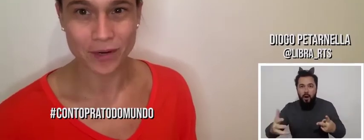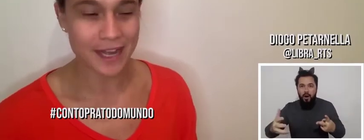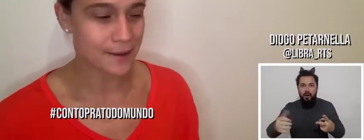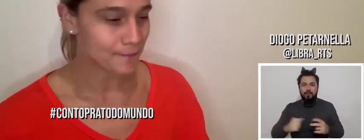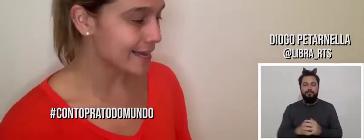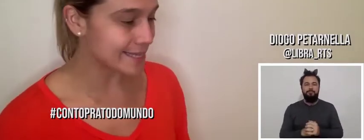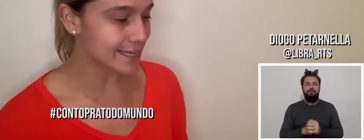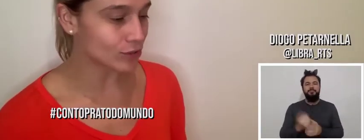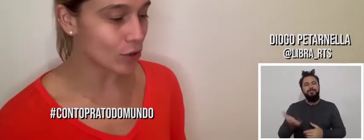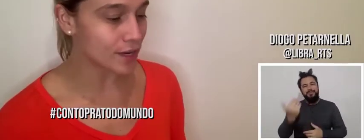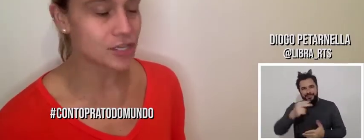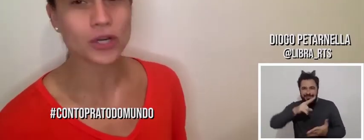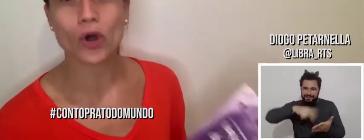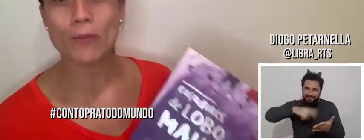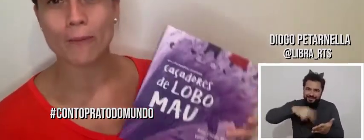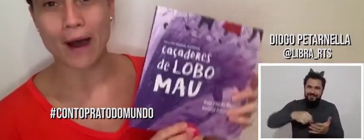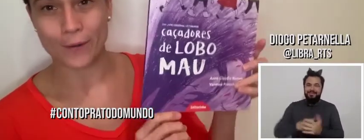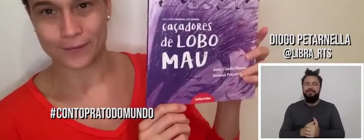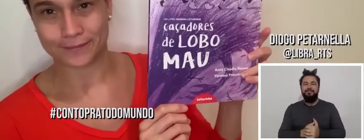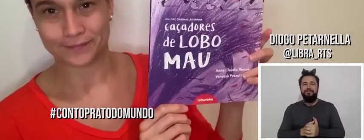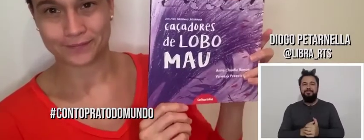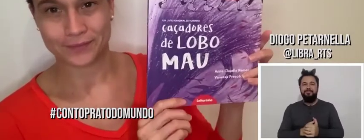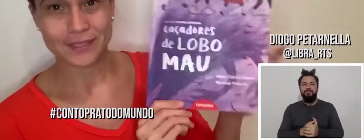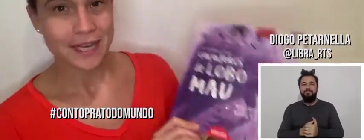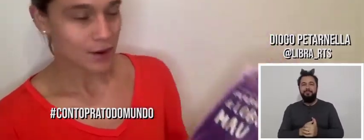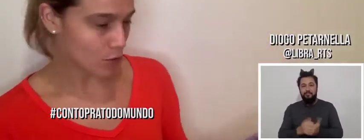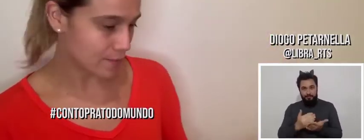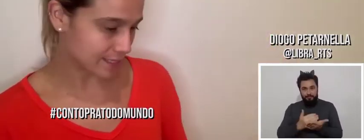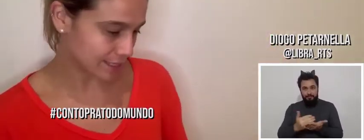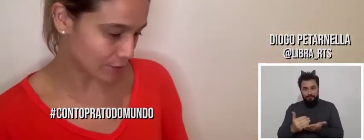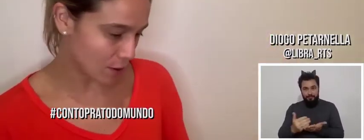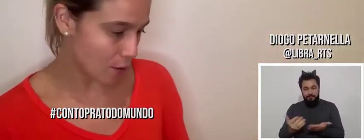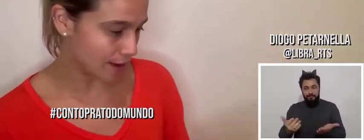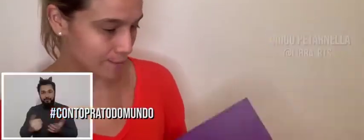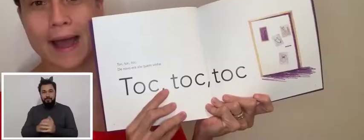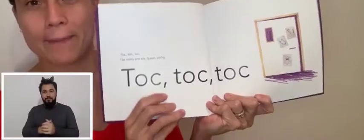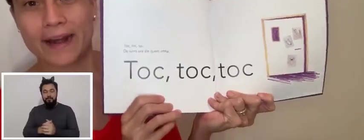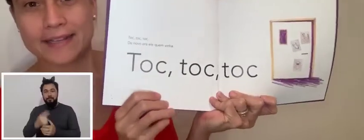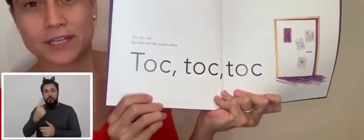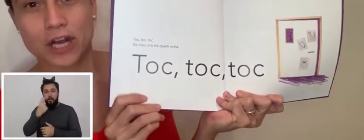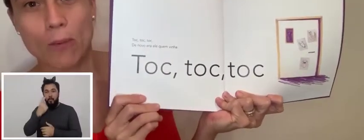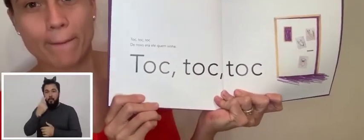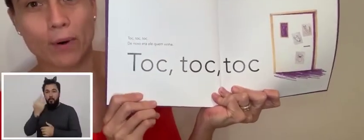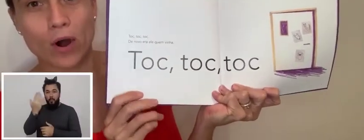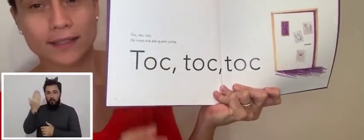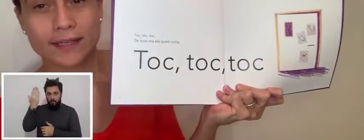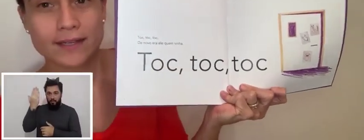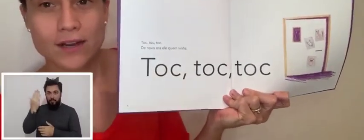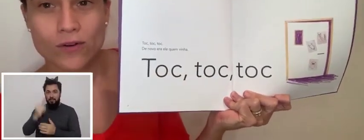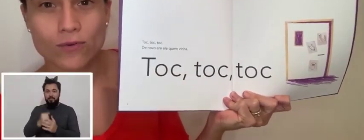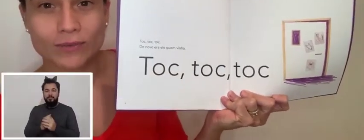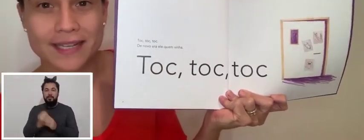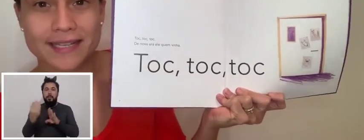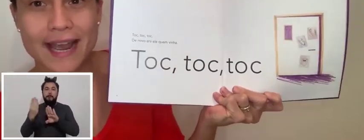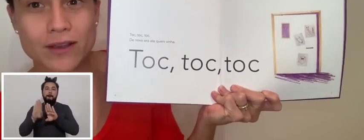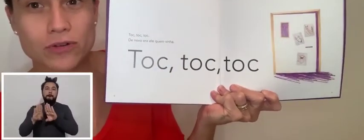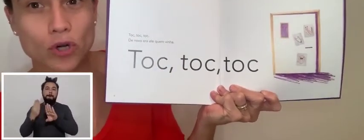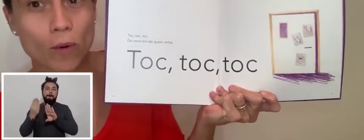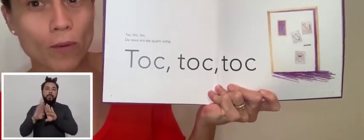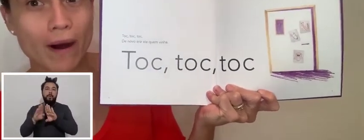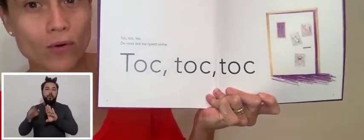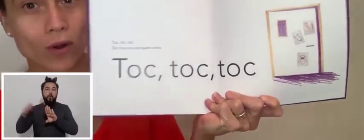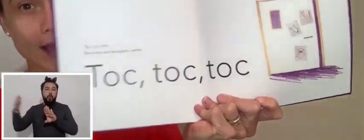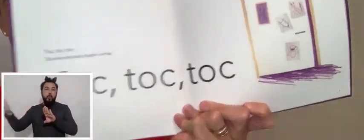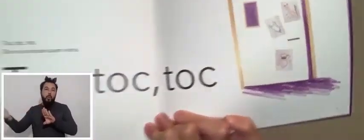uma mulher caçadores de lobo mal começando agora aparece já uma porta com